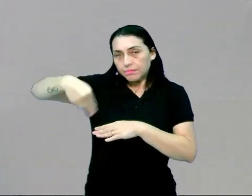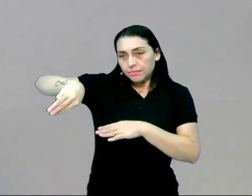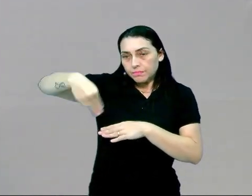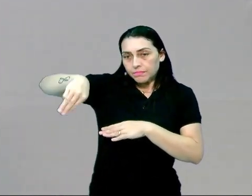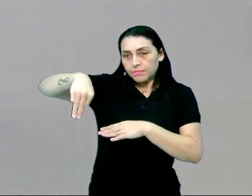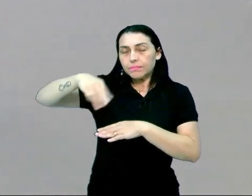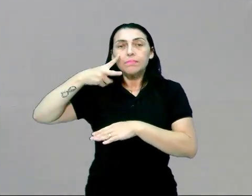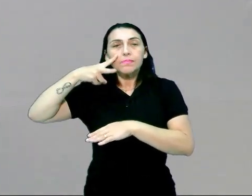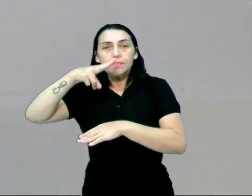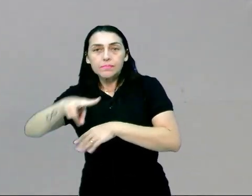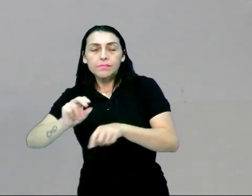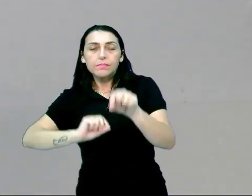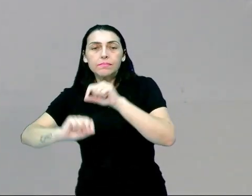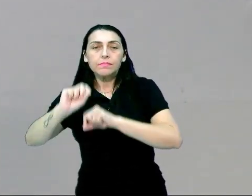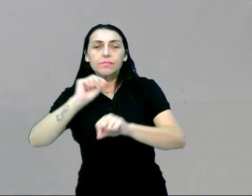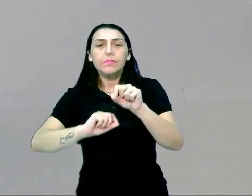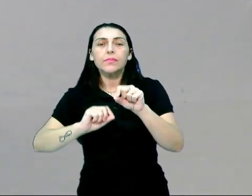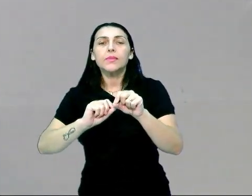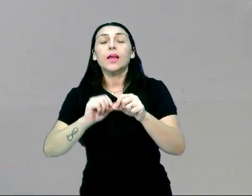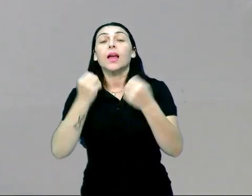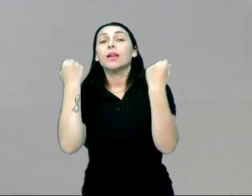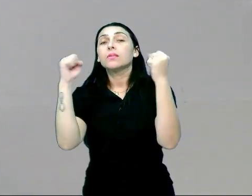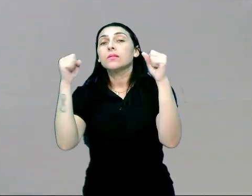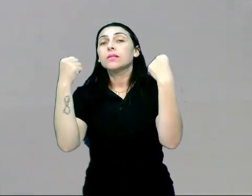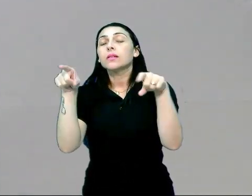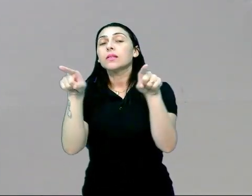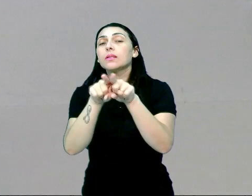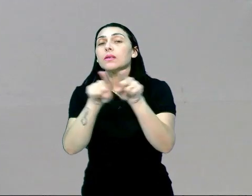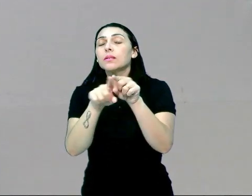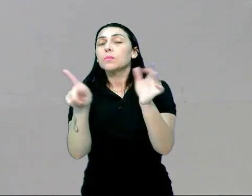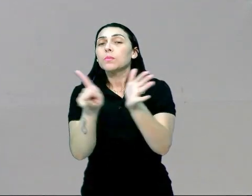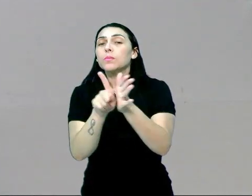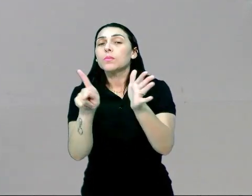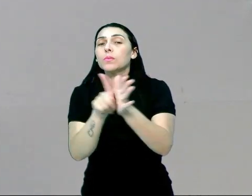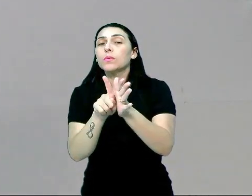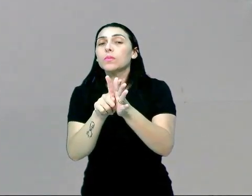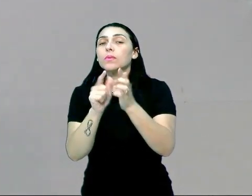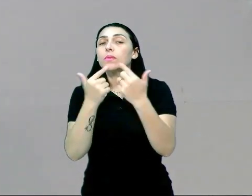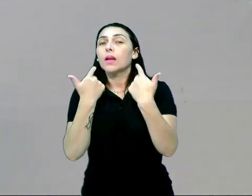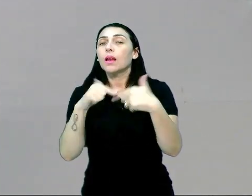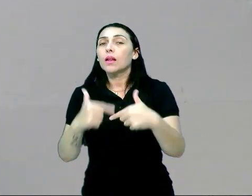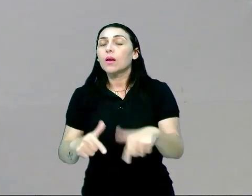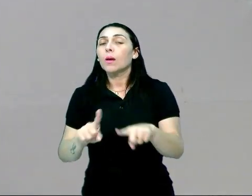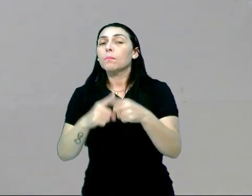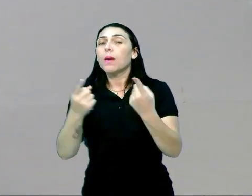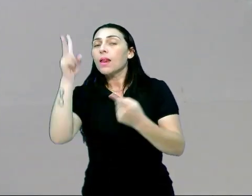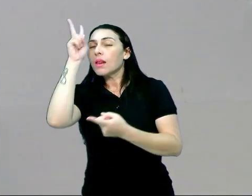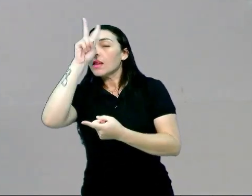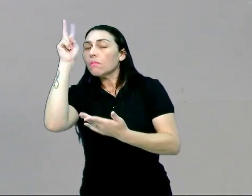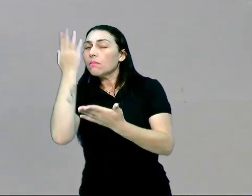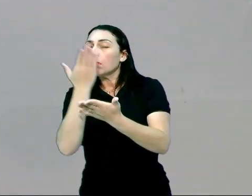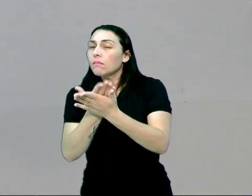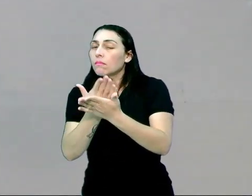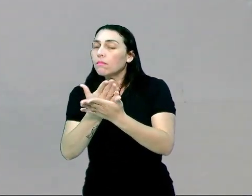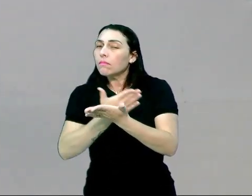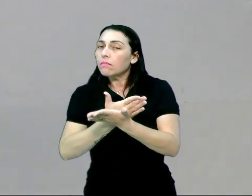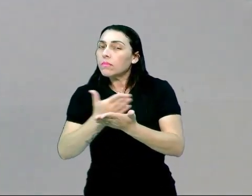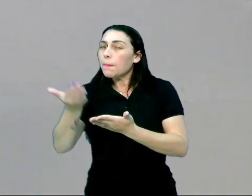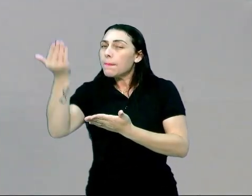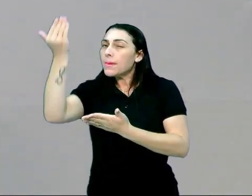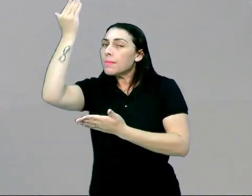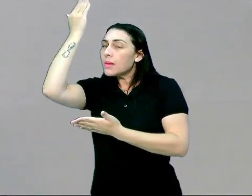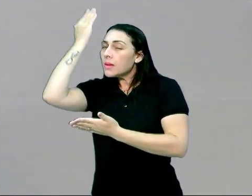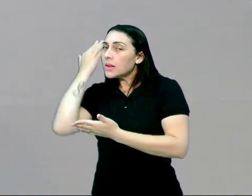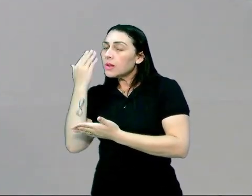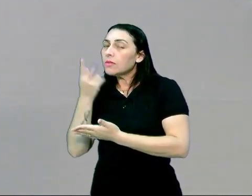A gente vê que a educação física, ela faz parte da área de linguagem. Mas lembra que no começo da aula, nossa primeira aula,